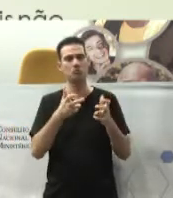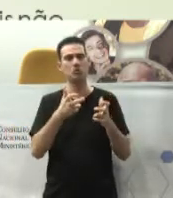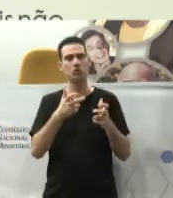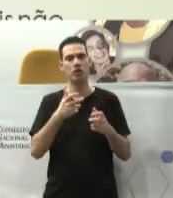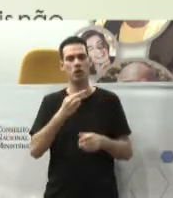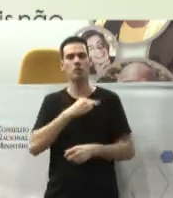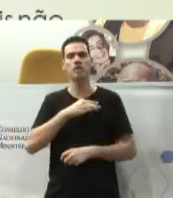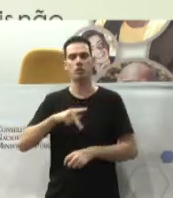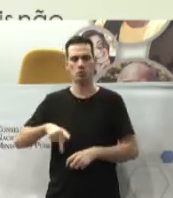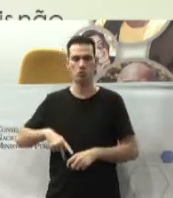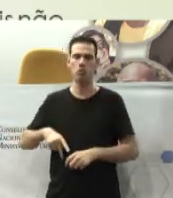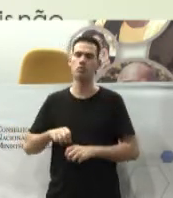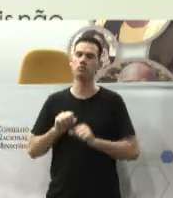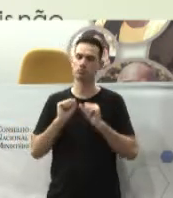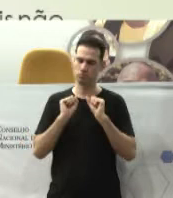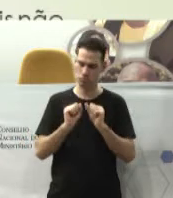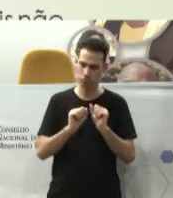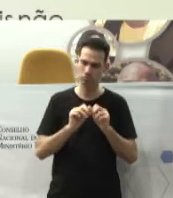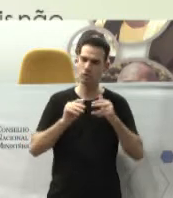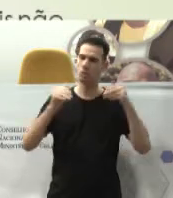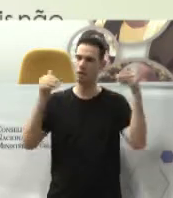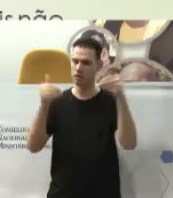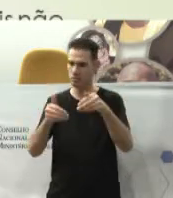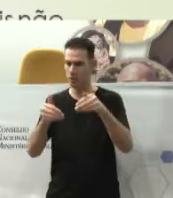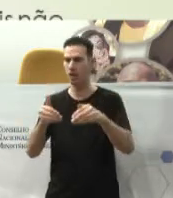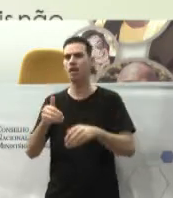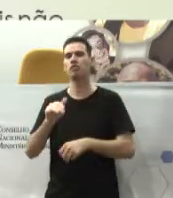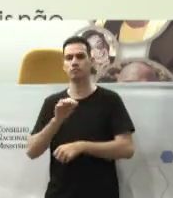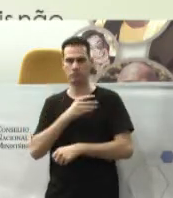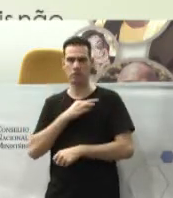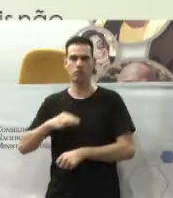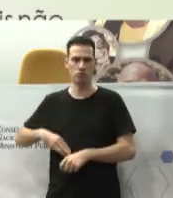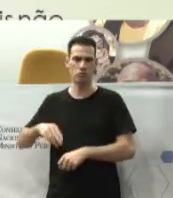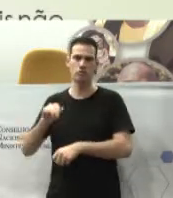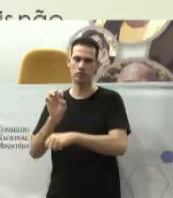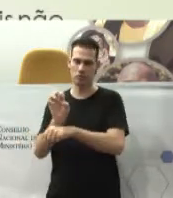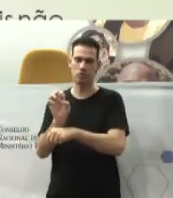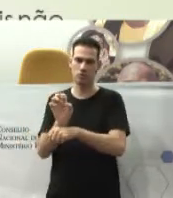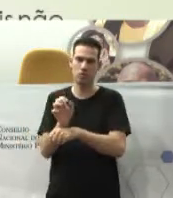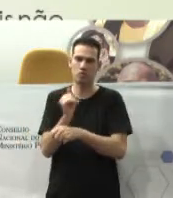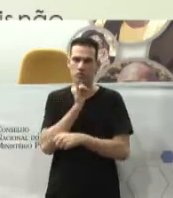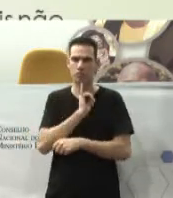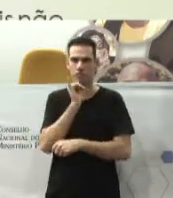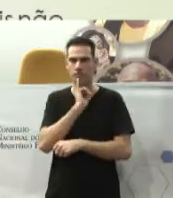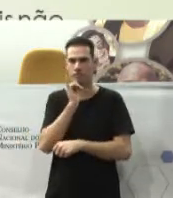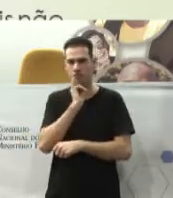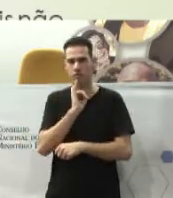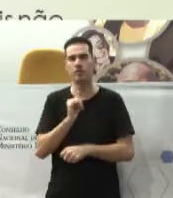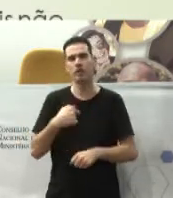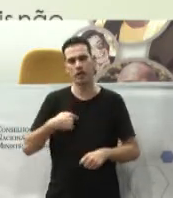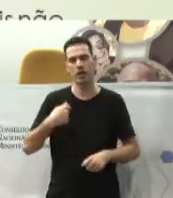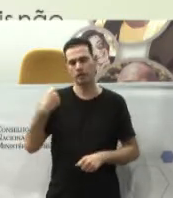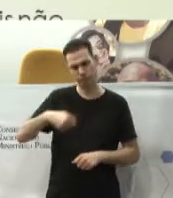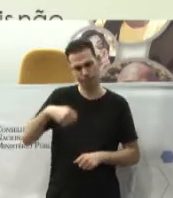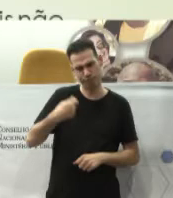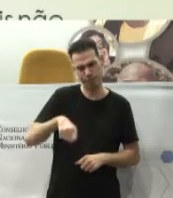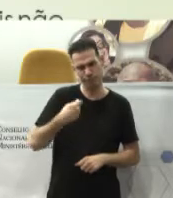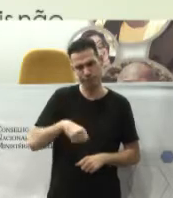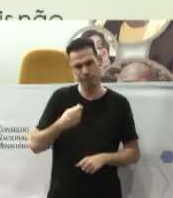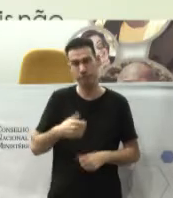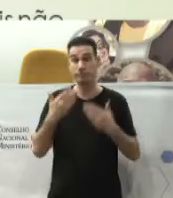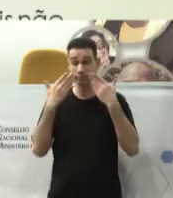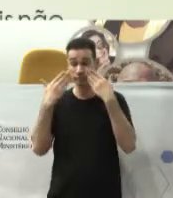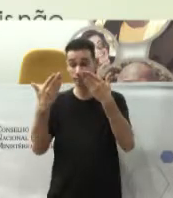Ministério Público deve, sim, participar estadual, quando isso afete as nossas atribuições, e isso é uma necessidade de